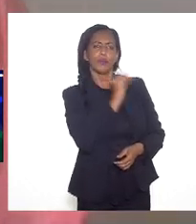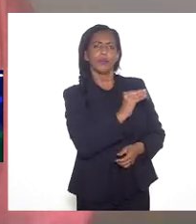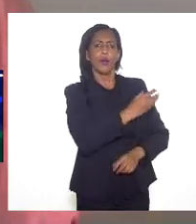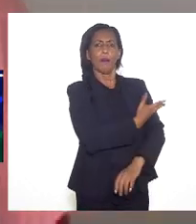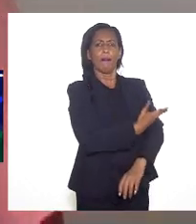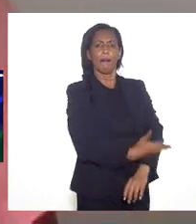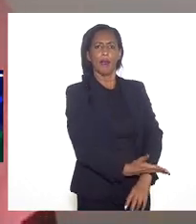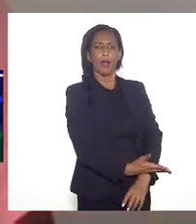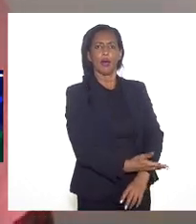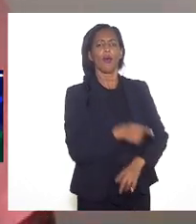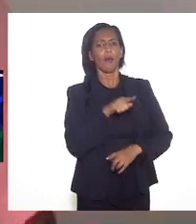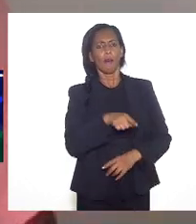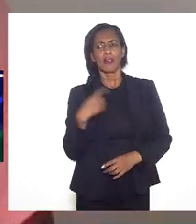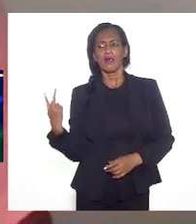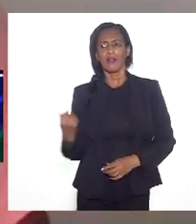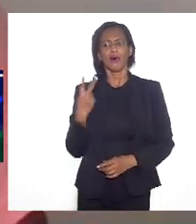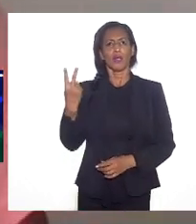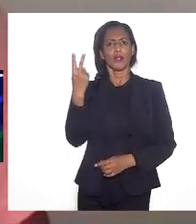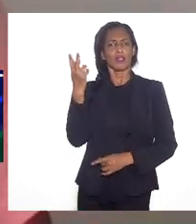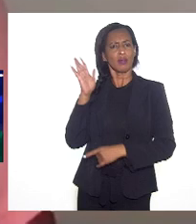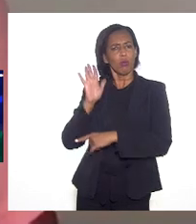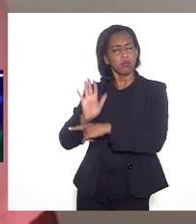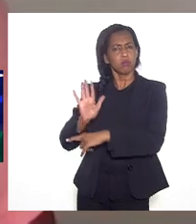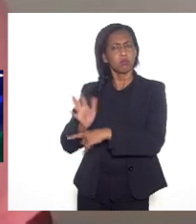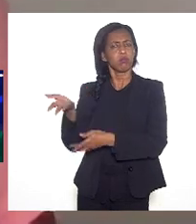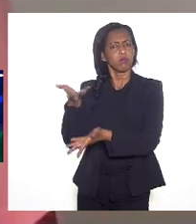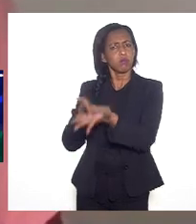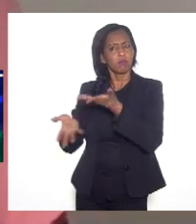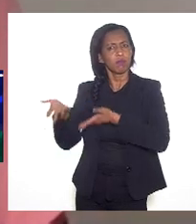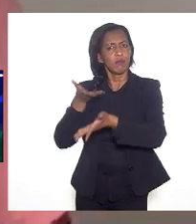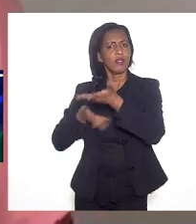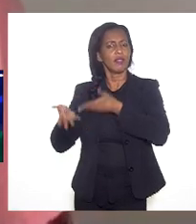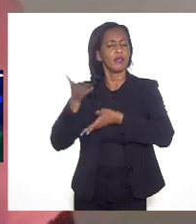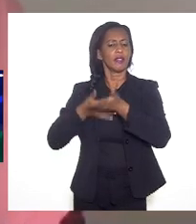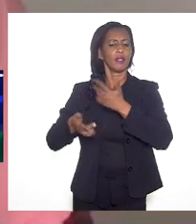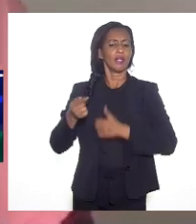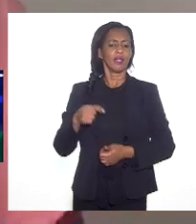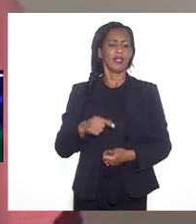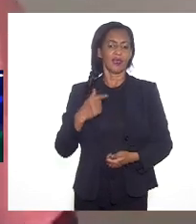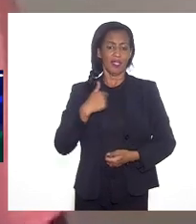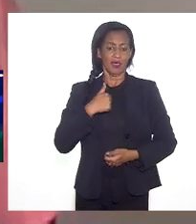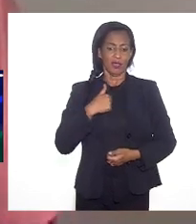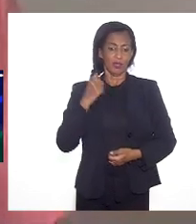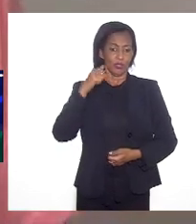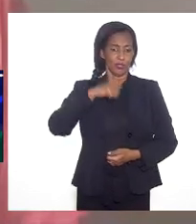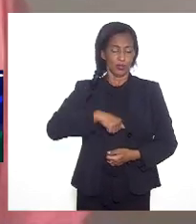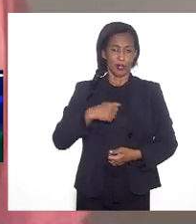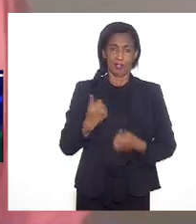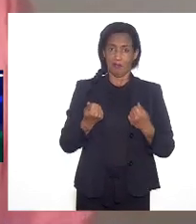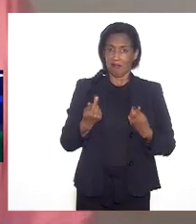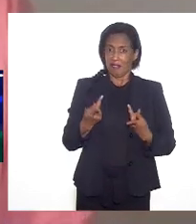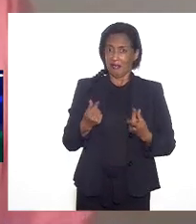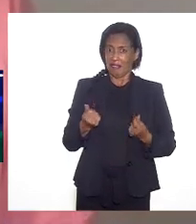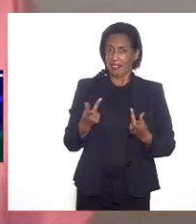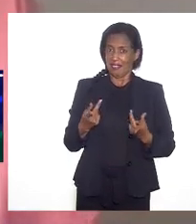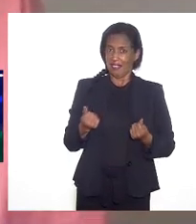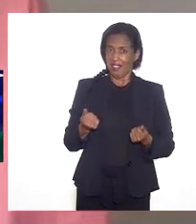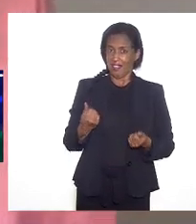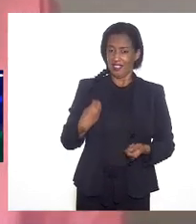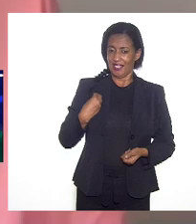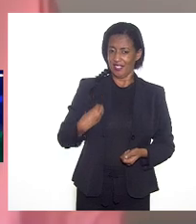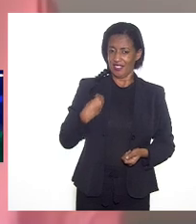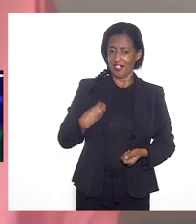supervalorização dessa contribuição. Eu estou aqui, gente, não seria nada nessa vida sem os